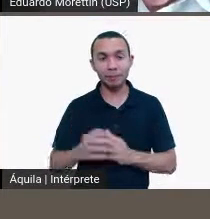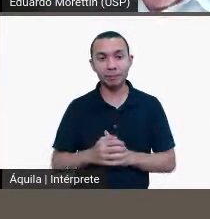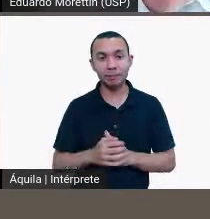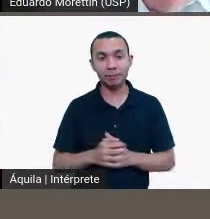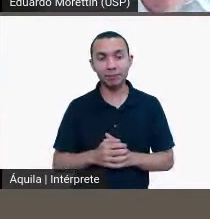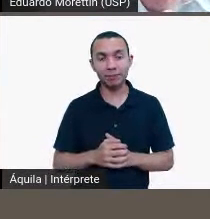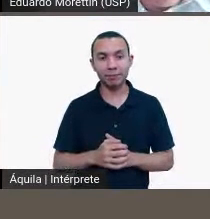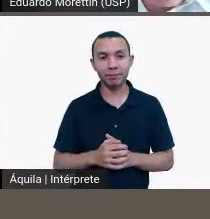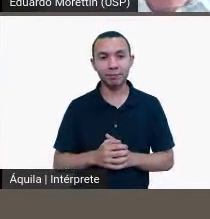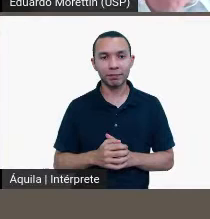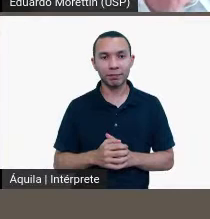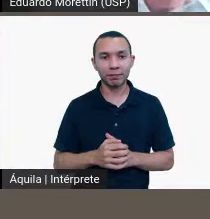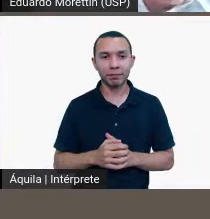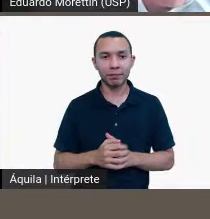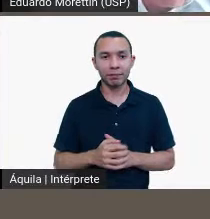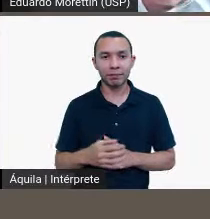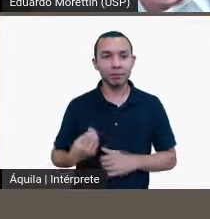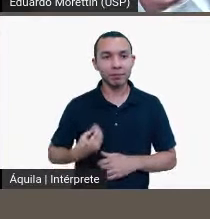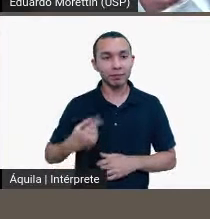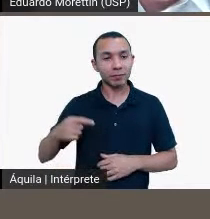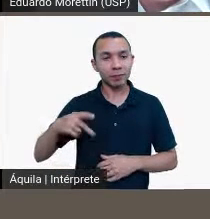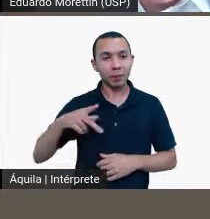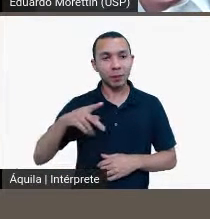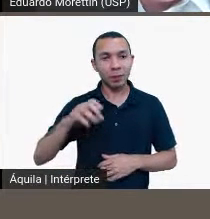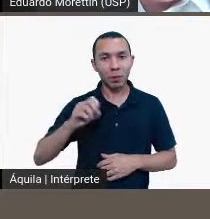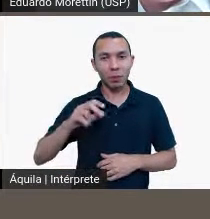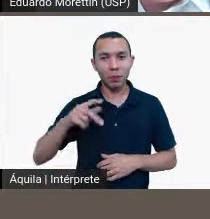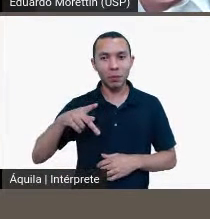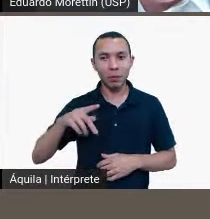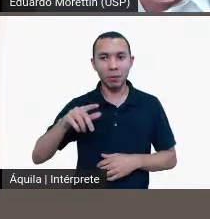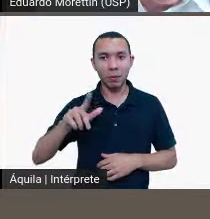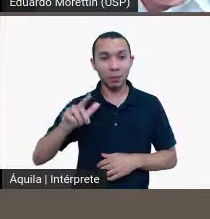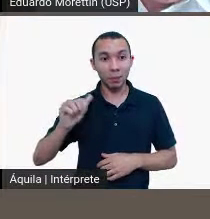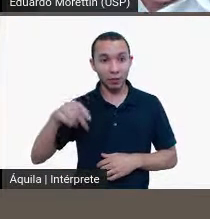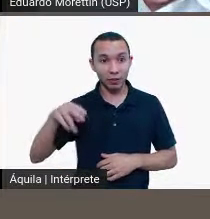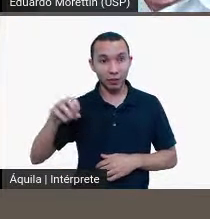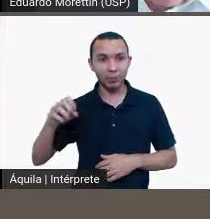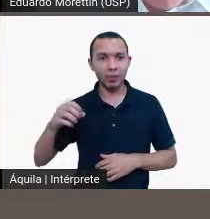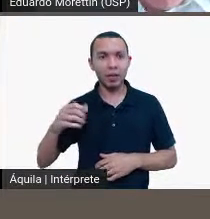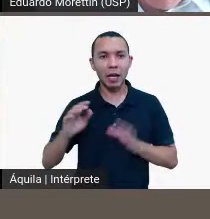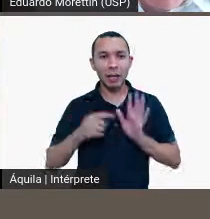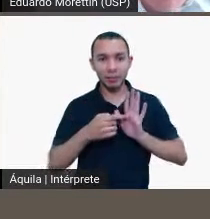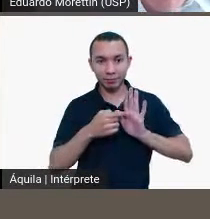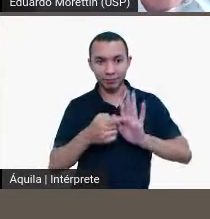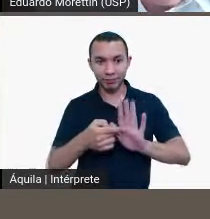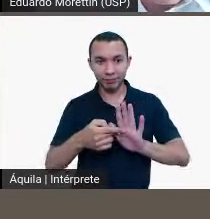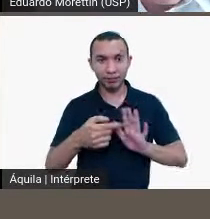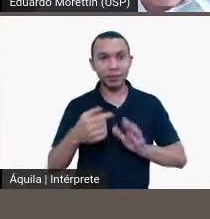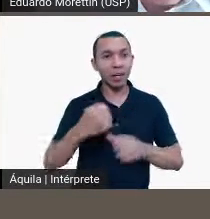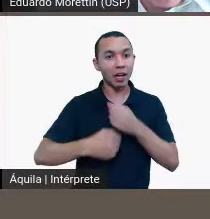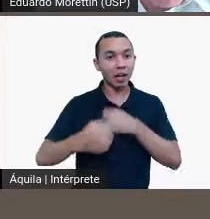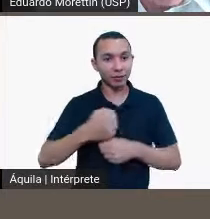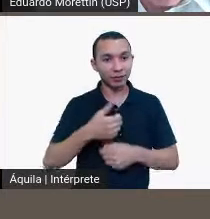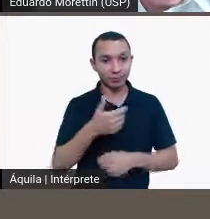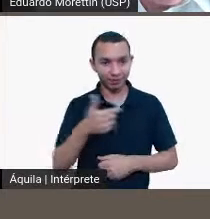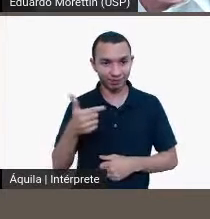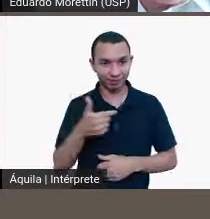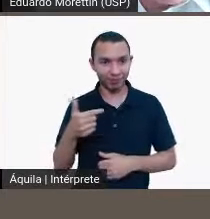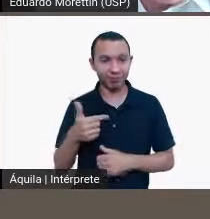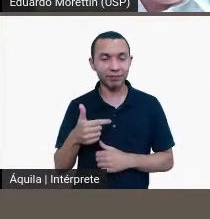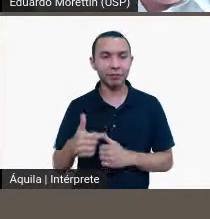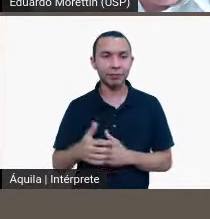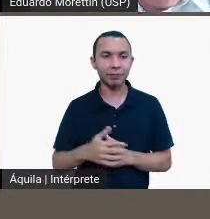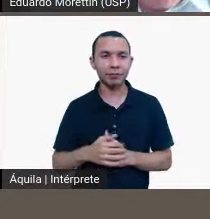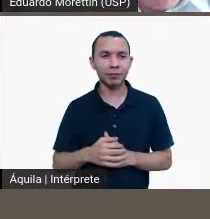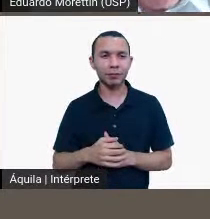a presença do Pamplona na exposição de 22, com tal magnitude, revela, de uma